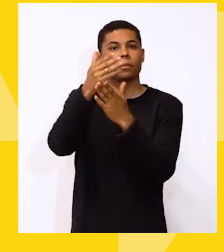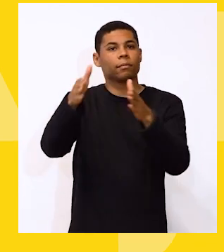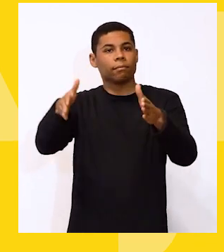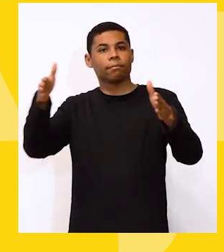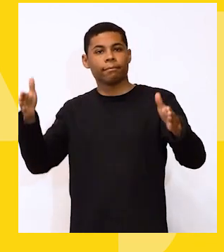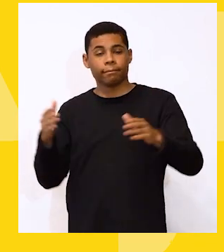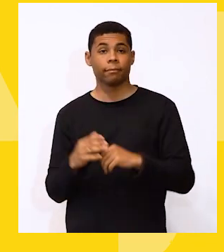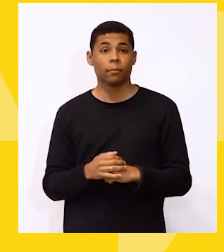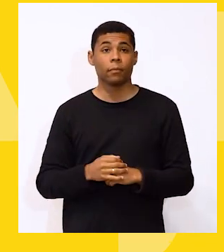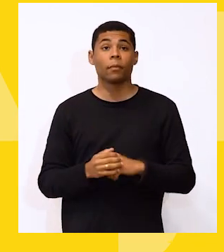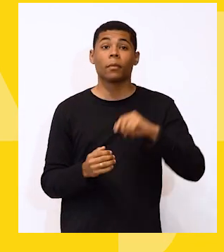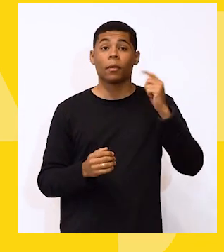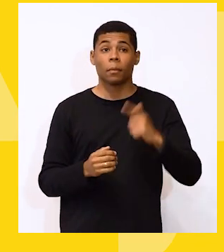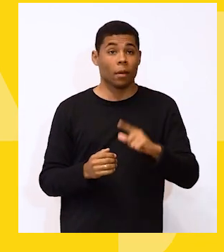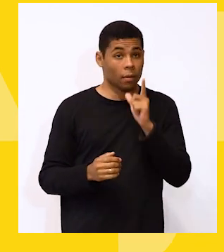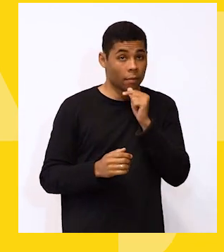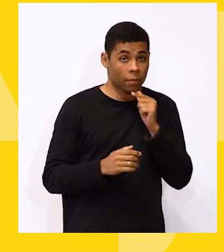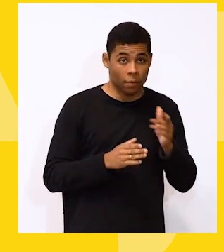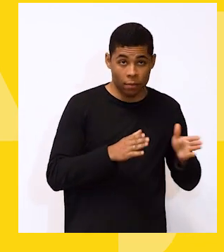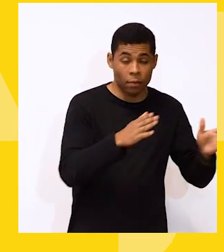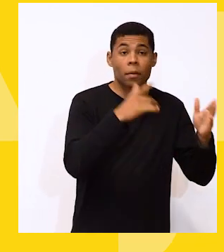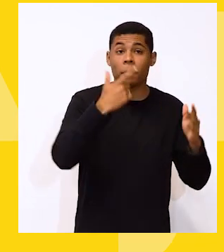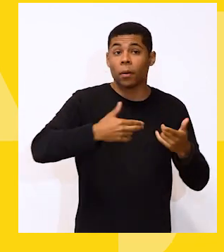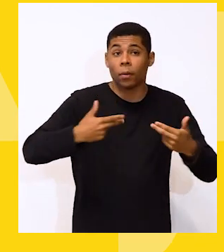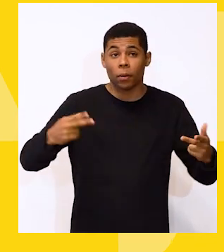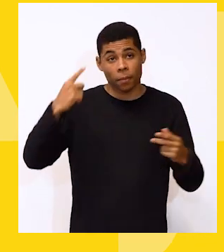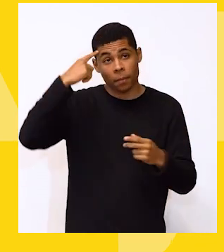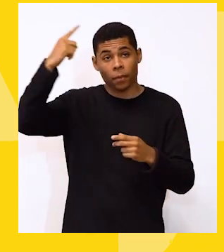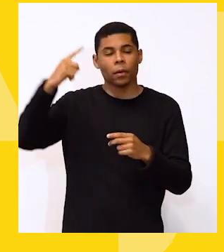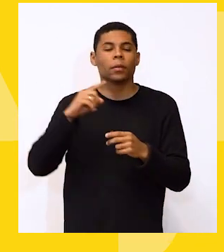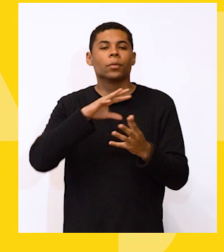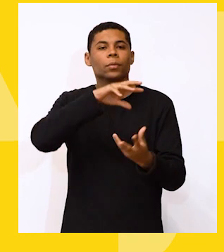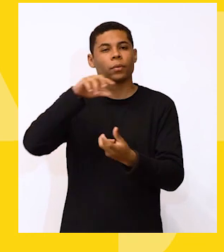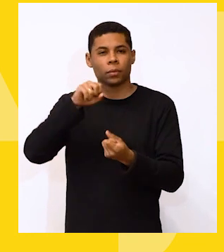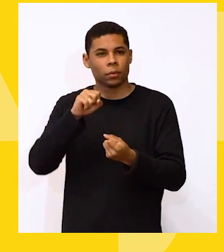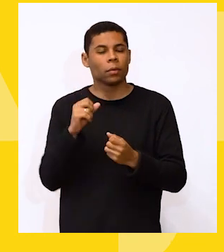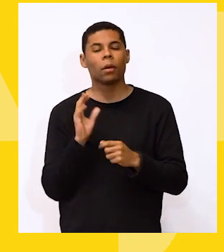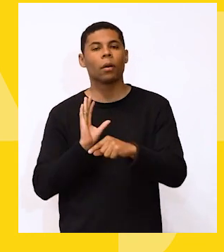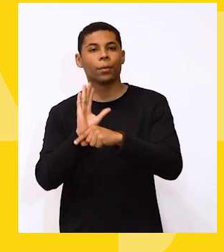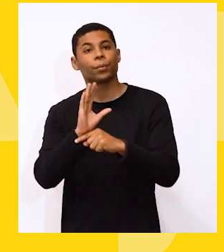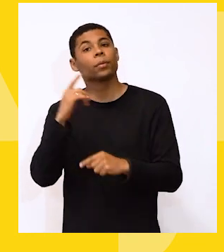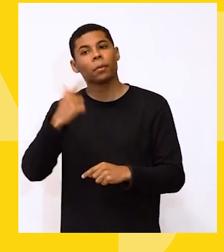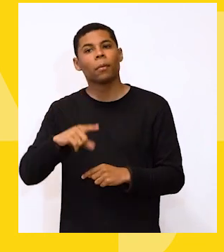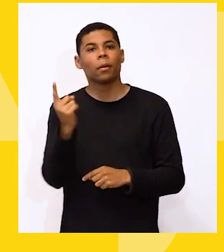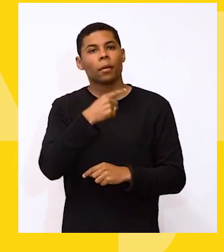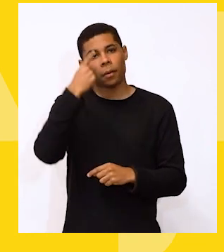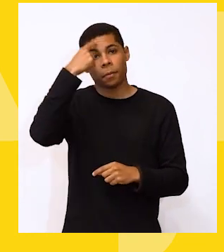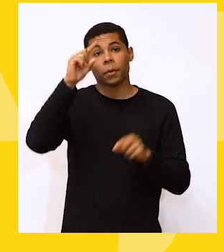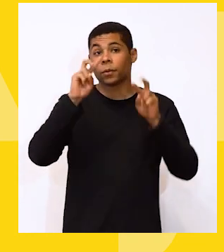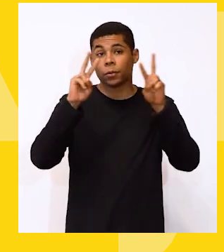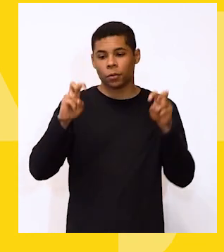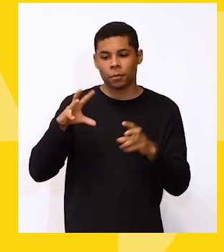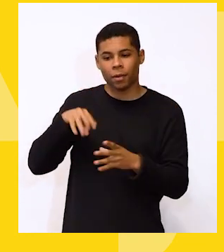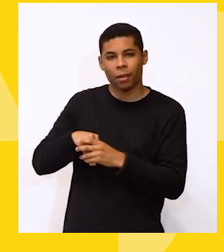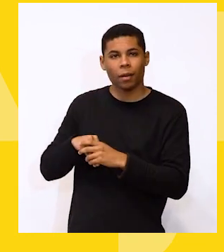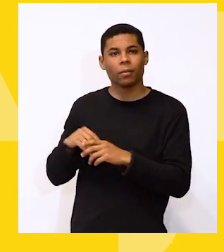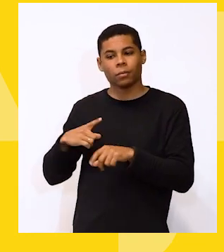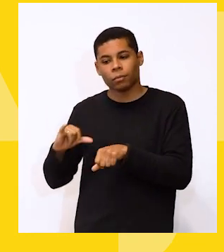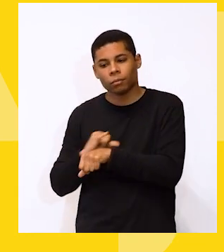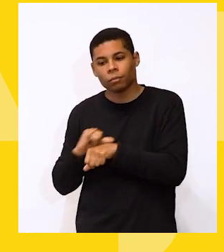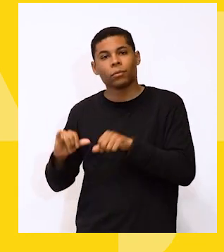do sistemas agro-alimentares e o desenvolvimento sustentável inclusivo Então você tem toda uma dinâmica vincular da infraestrutura